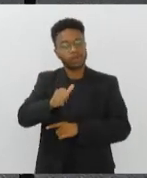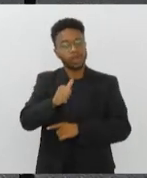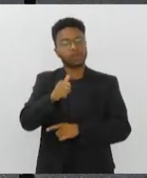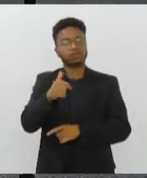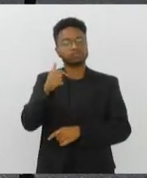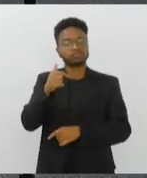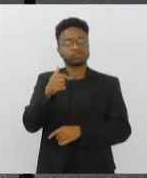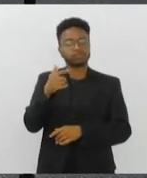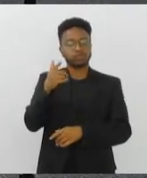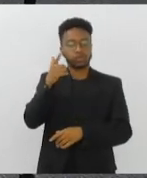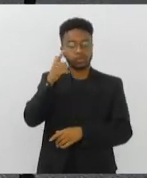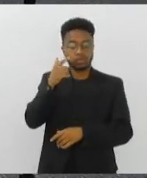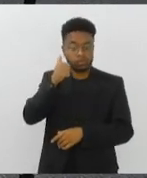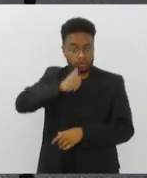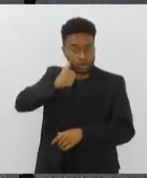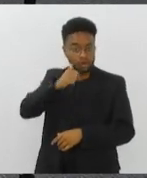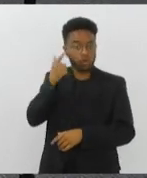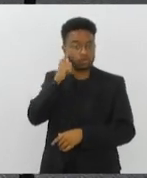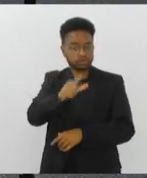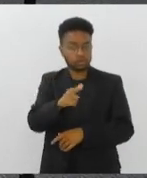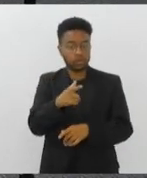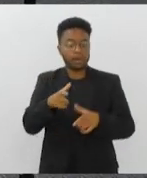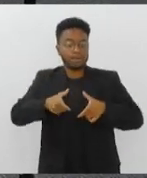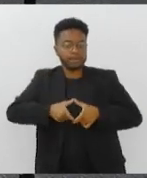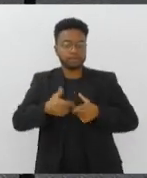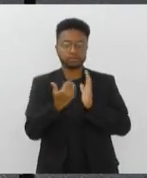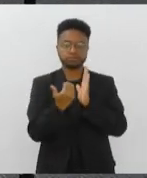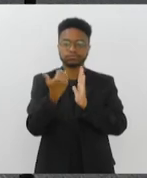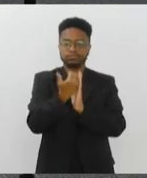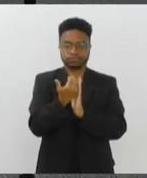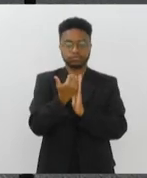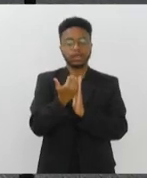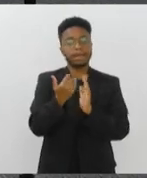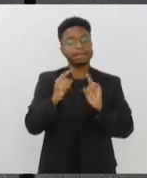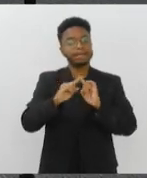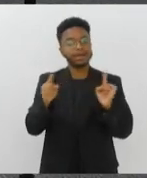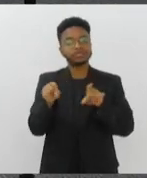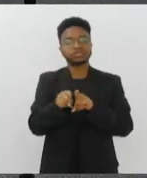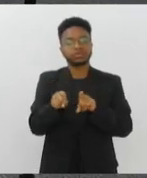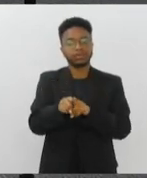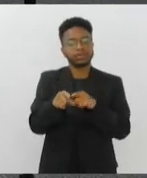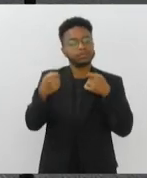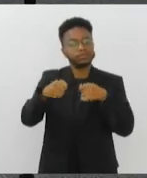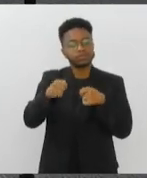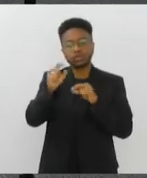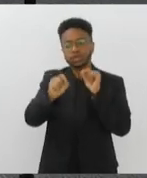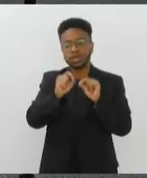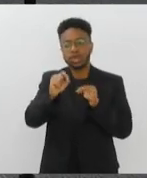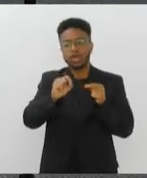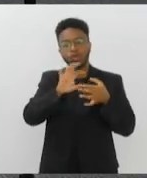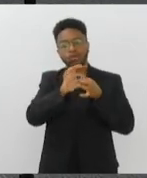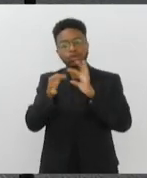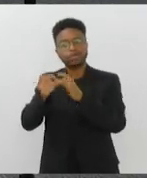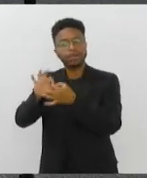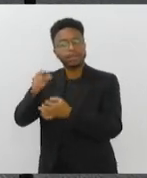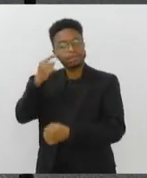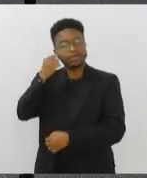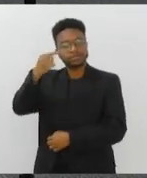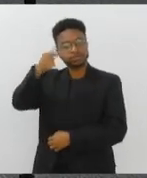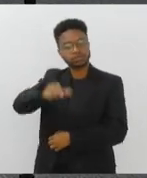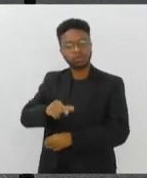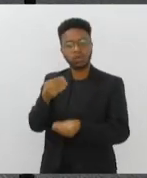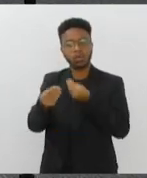medalhas para o Brasil, mas também as Olimpíadas em si, tendo que pensar e repensar os espaços para que